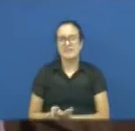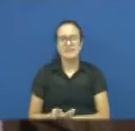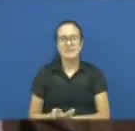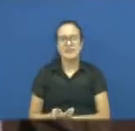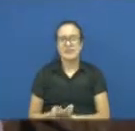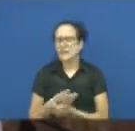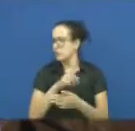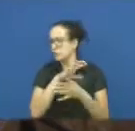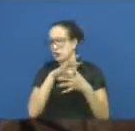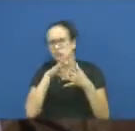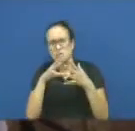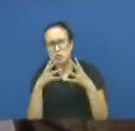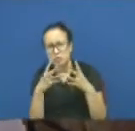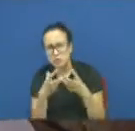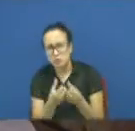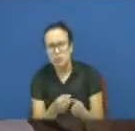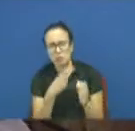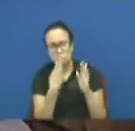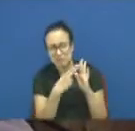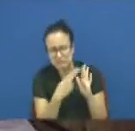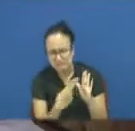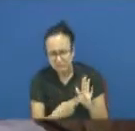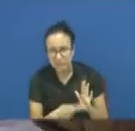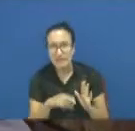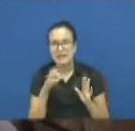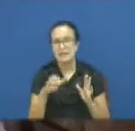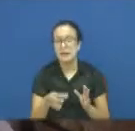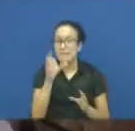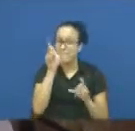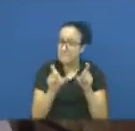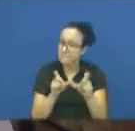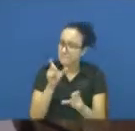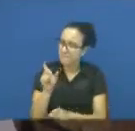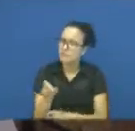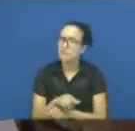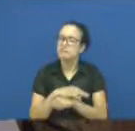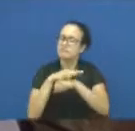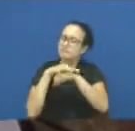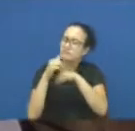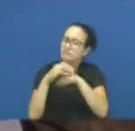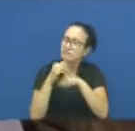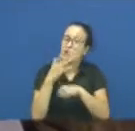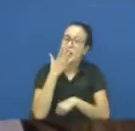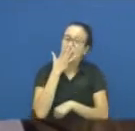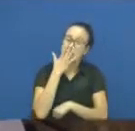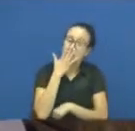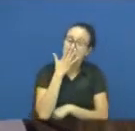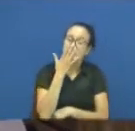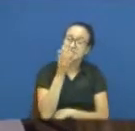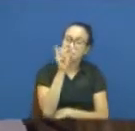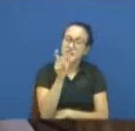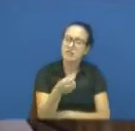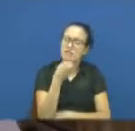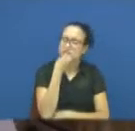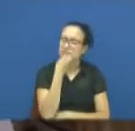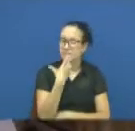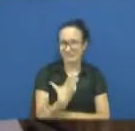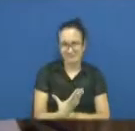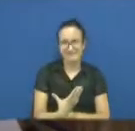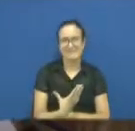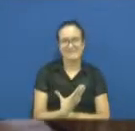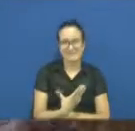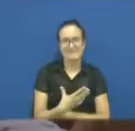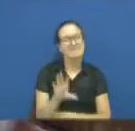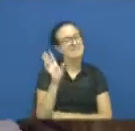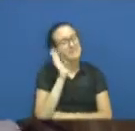seu Ideberg Stalberg, são pessoas que a gente tem um carinho, uma admiração e um apreço muito grande por tudo aquilo